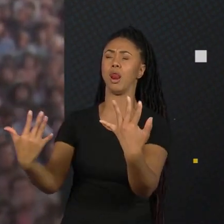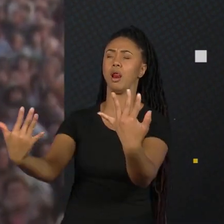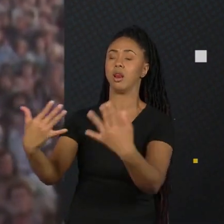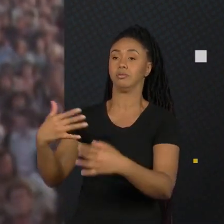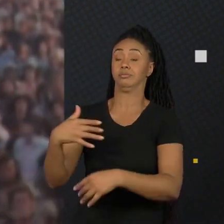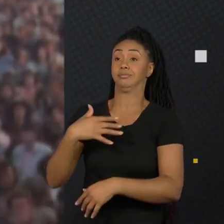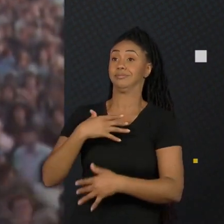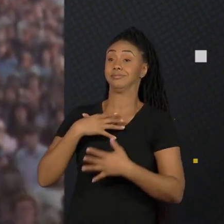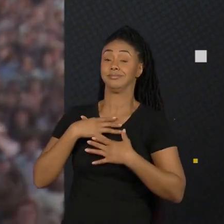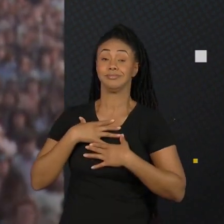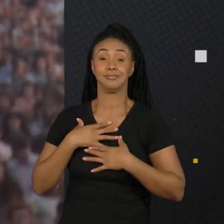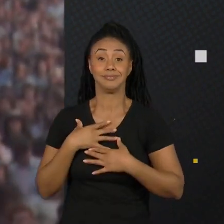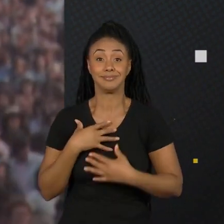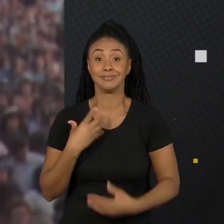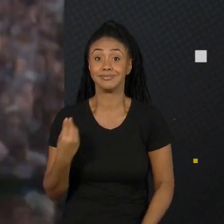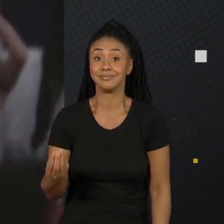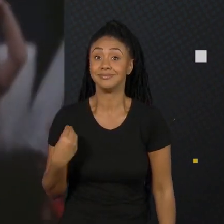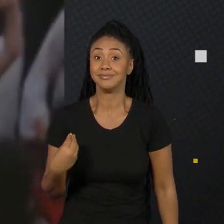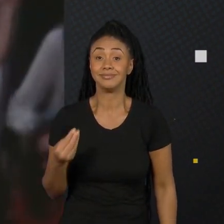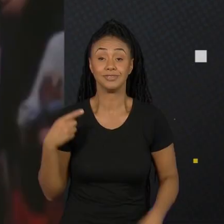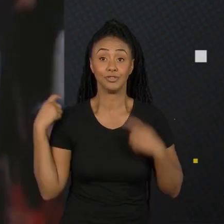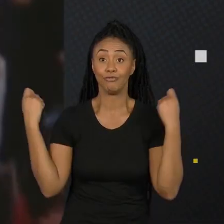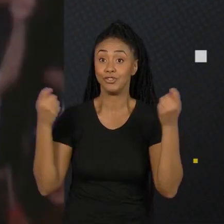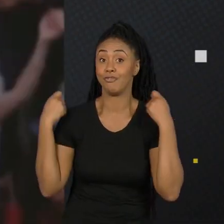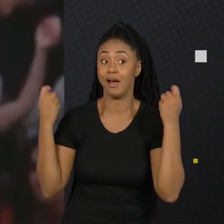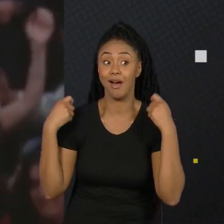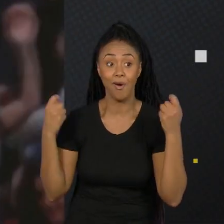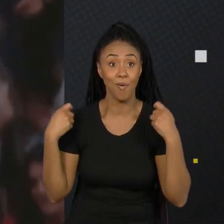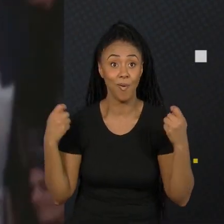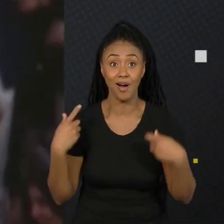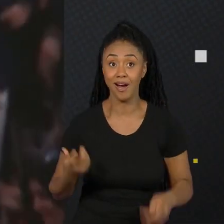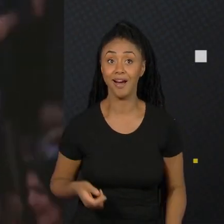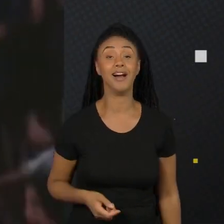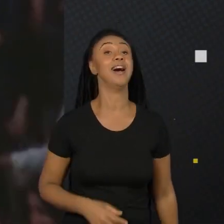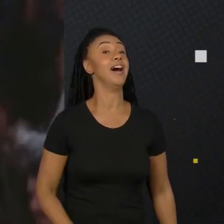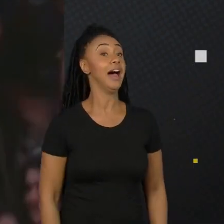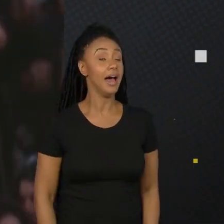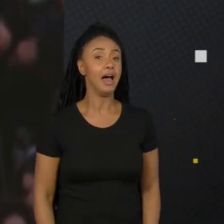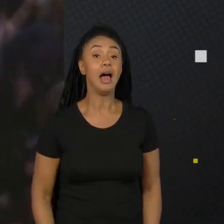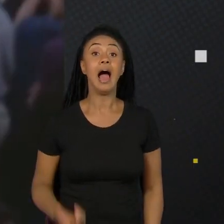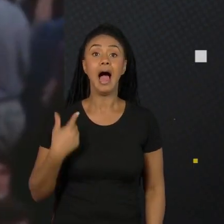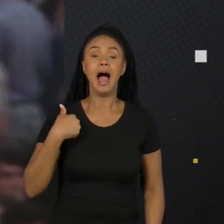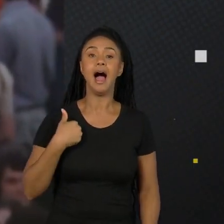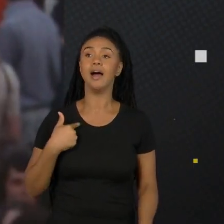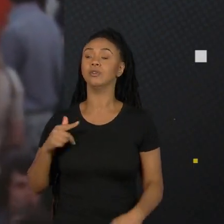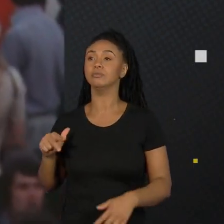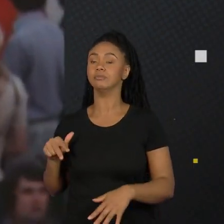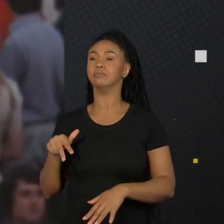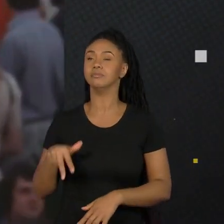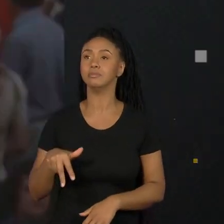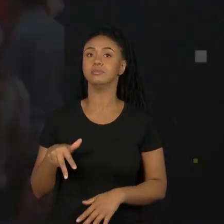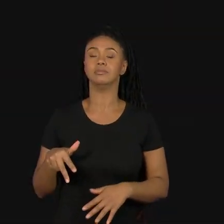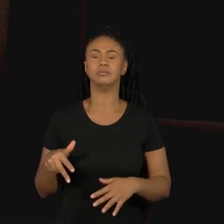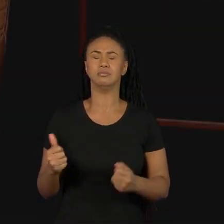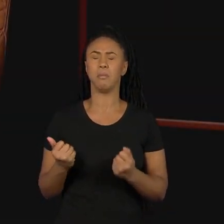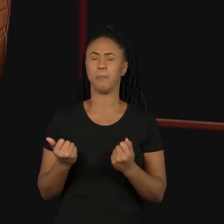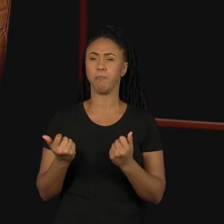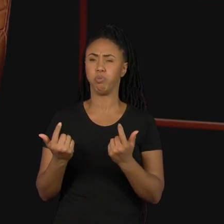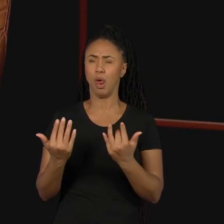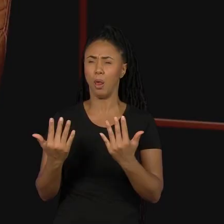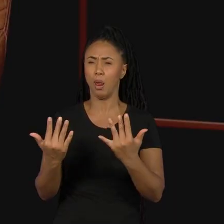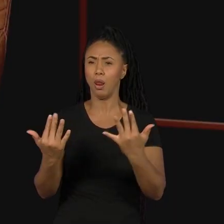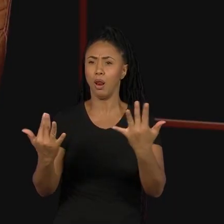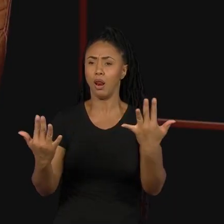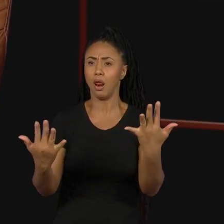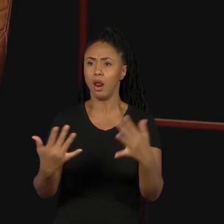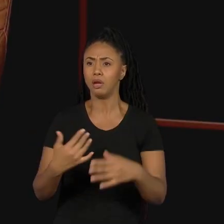Encontrei. A noite que eu cheguei, o dia que eu cheguei, entrei na arena, tinha tanta gente que quando não dava mais para